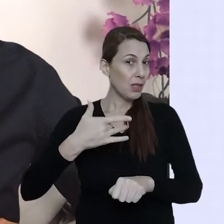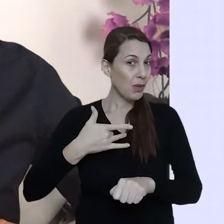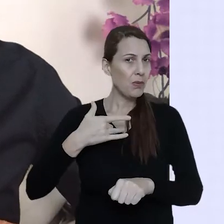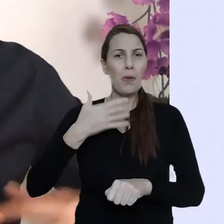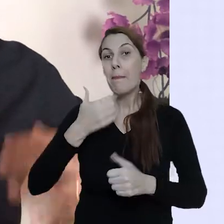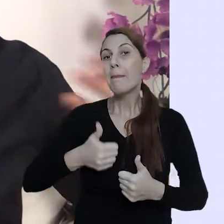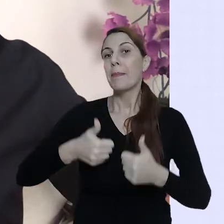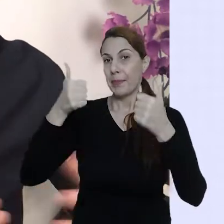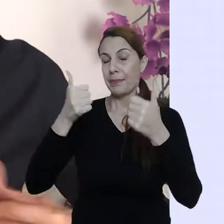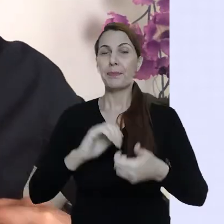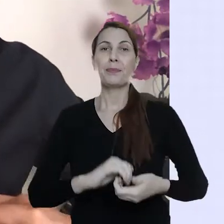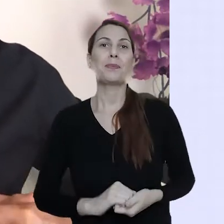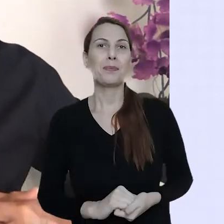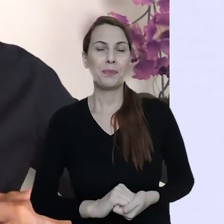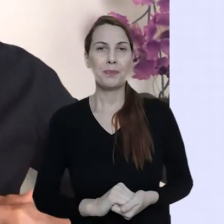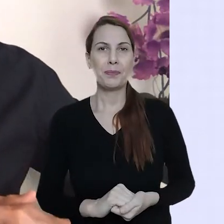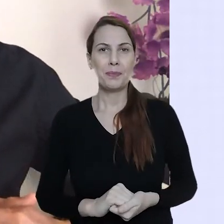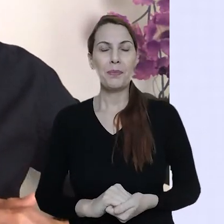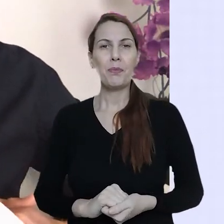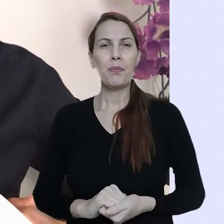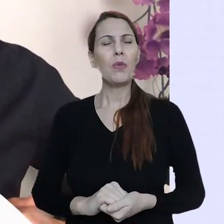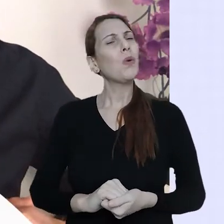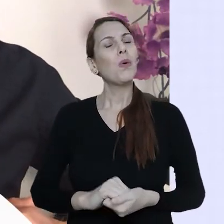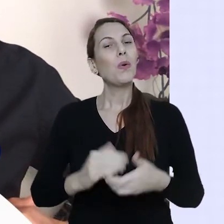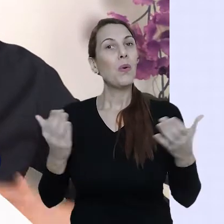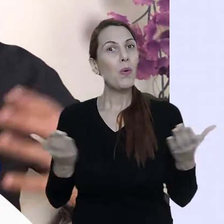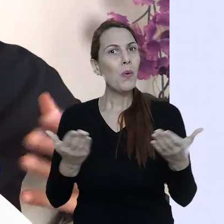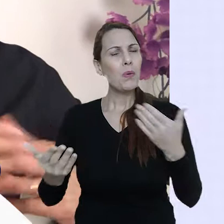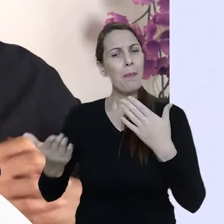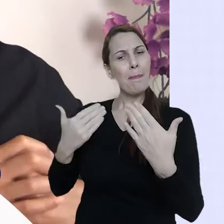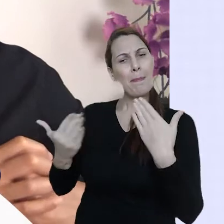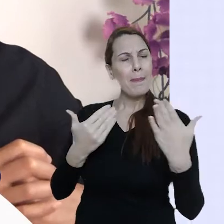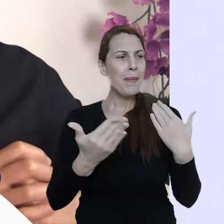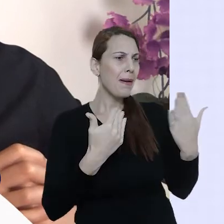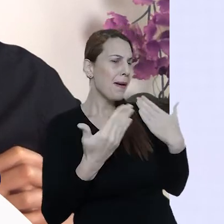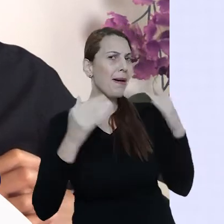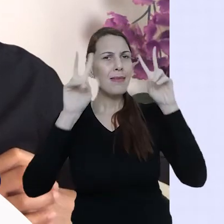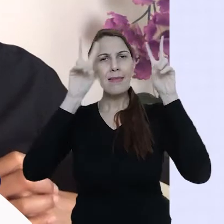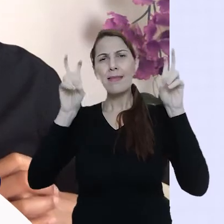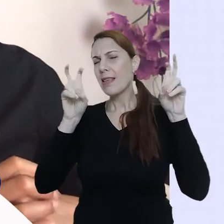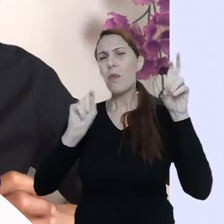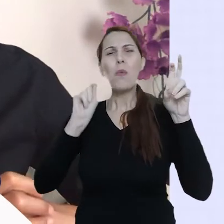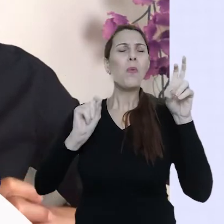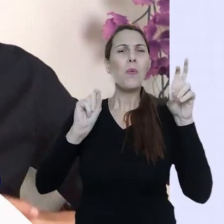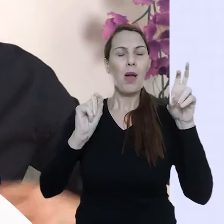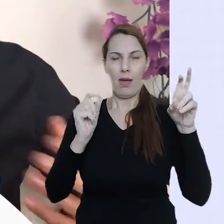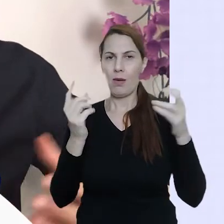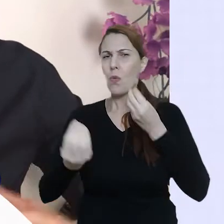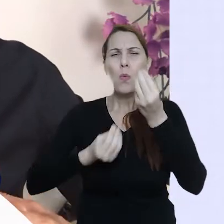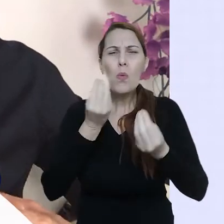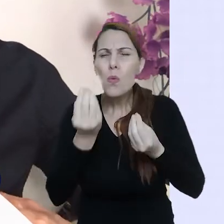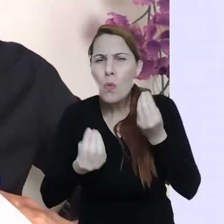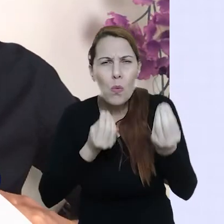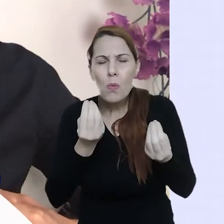gestão de saúde cada vez mais eficiente. E o tema dessa nossa conversa é sobre